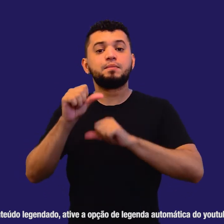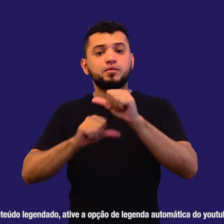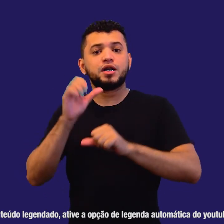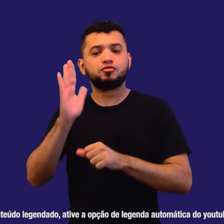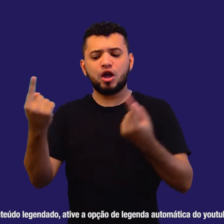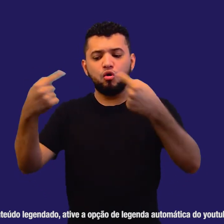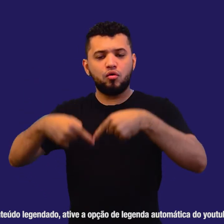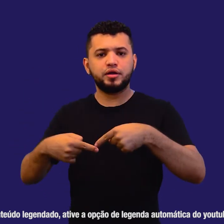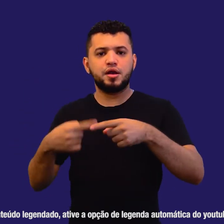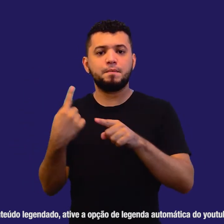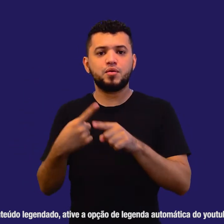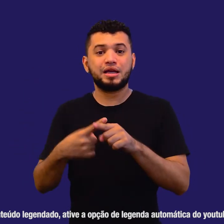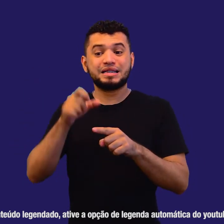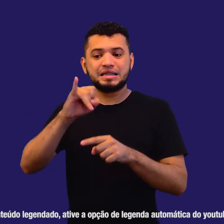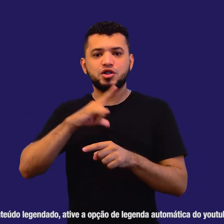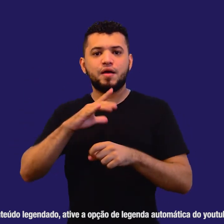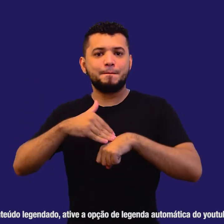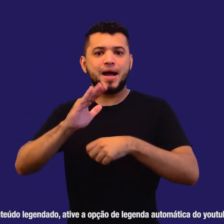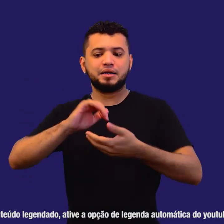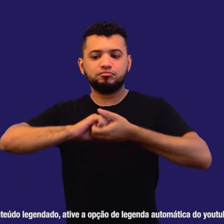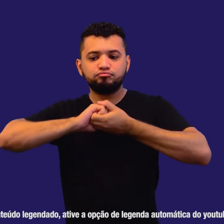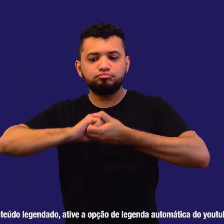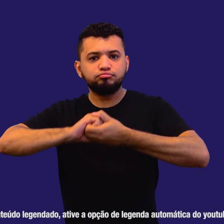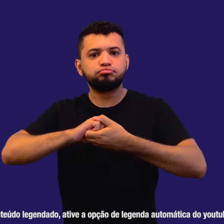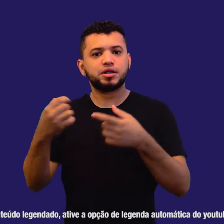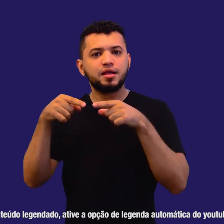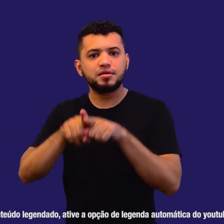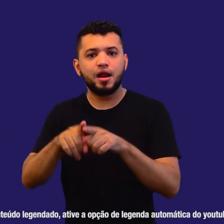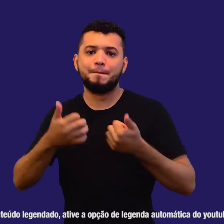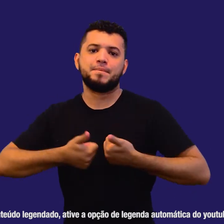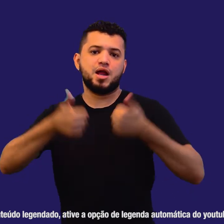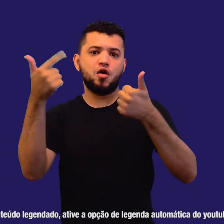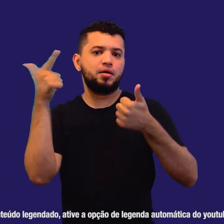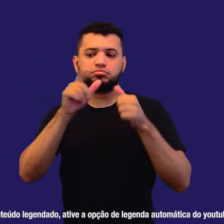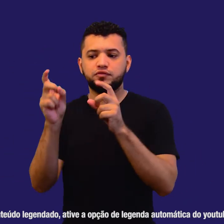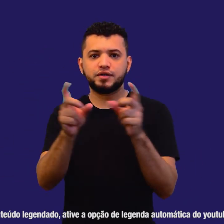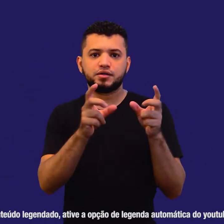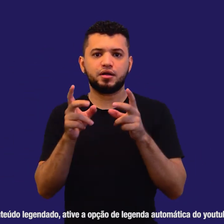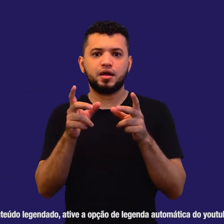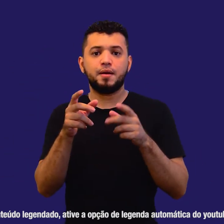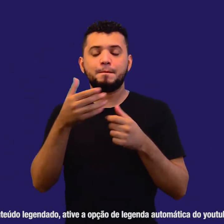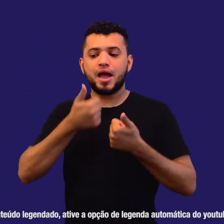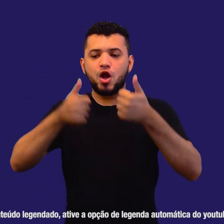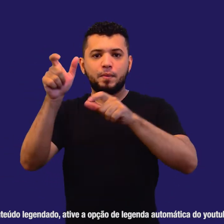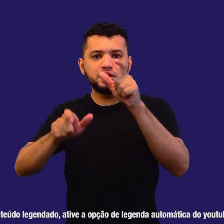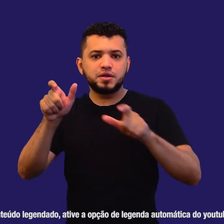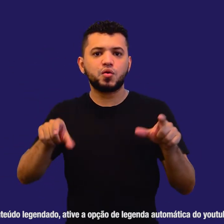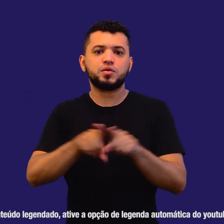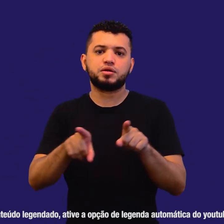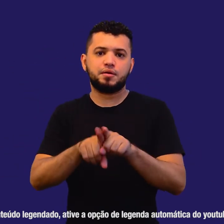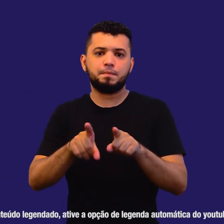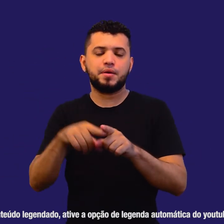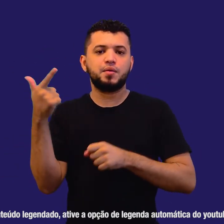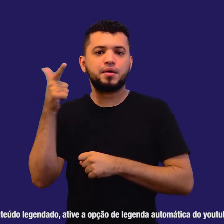né? Quanto mais a gente tem uma rede parceira e complementar, melhor para a venda, melhor para o cliente e melhor para a otimização aí